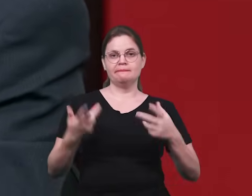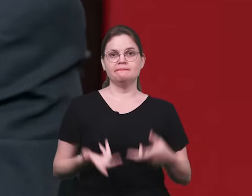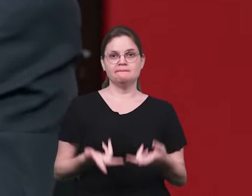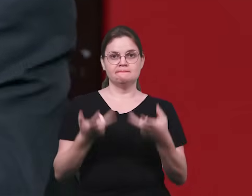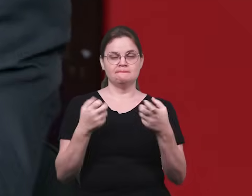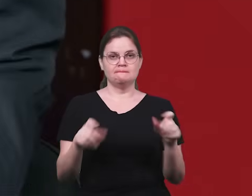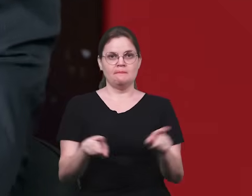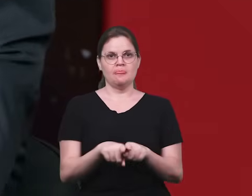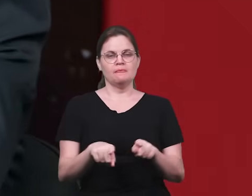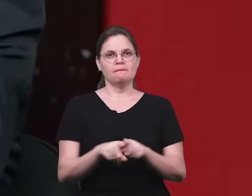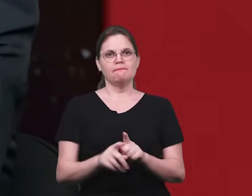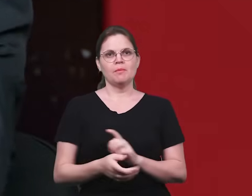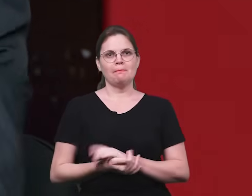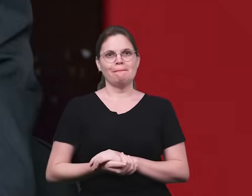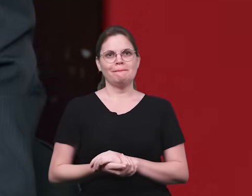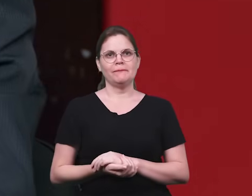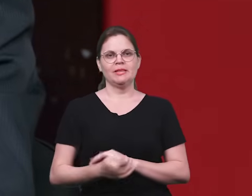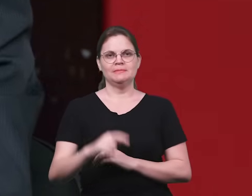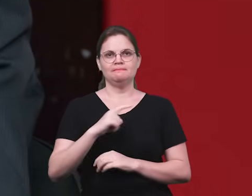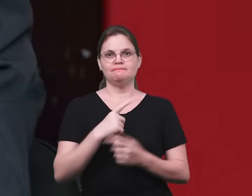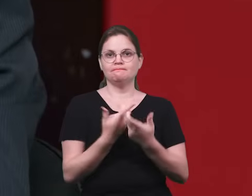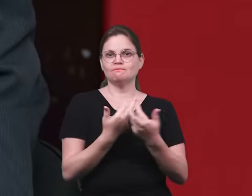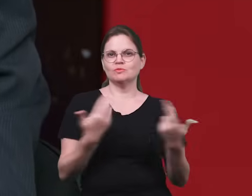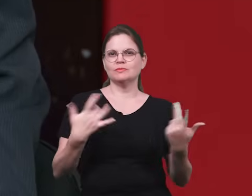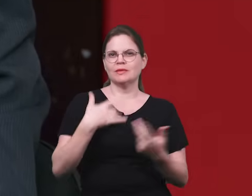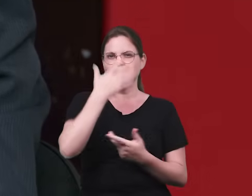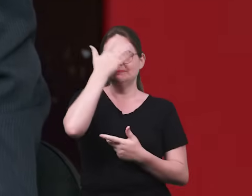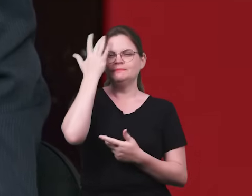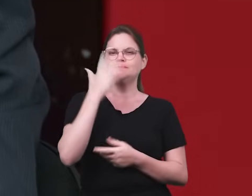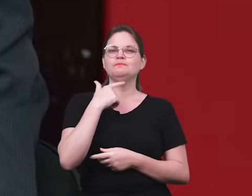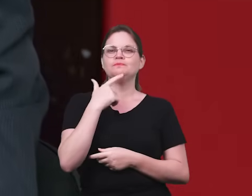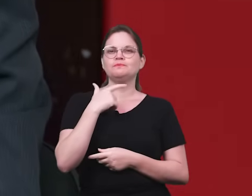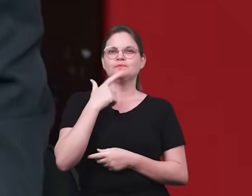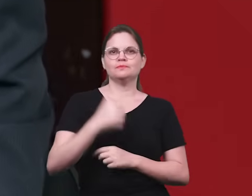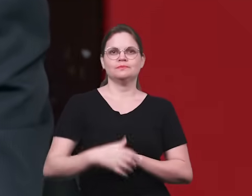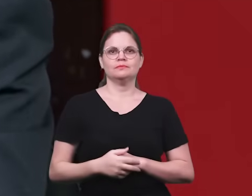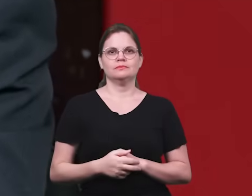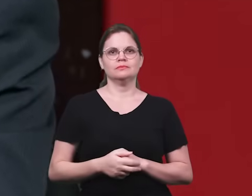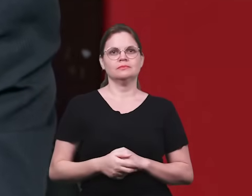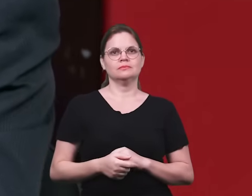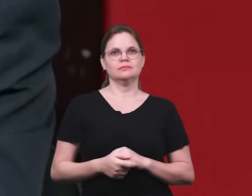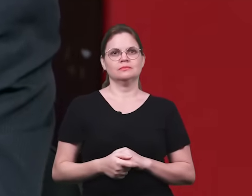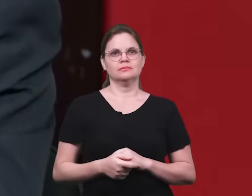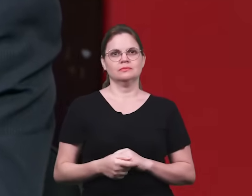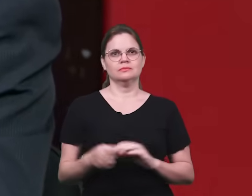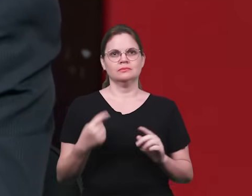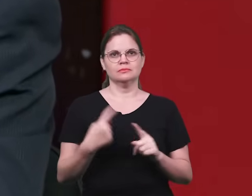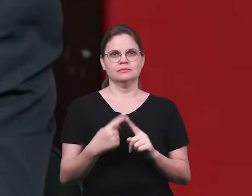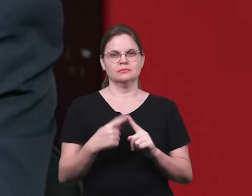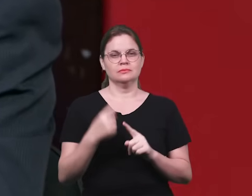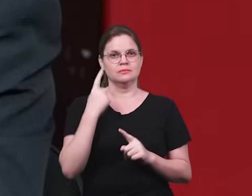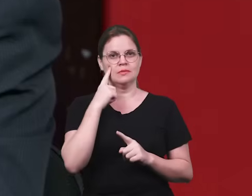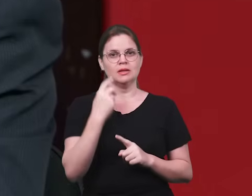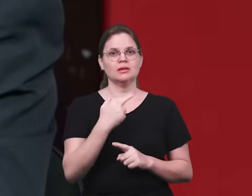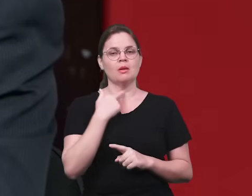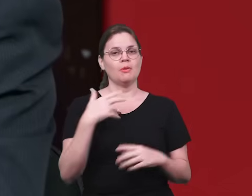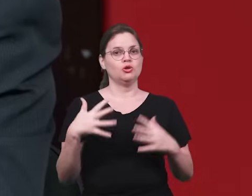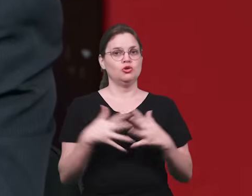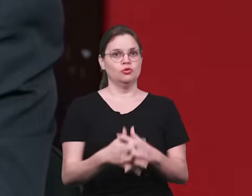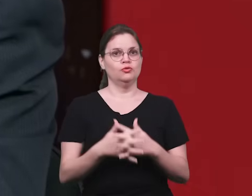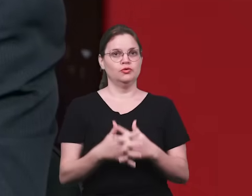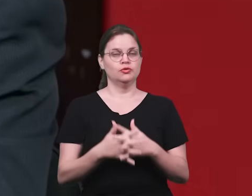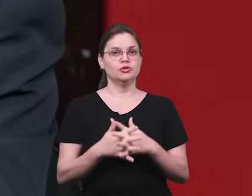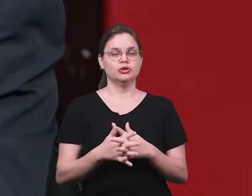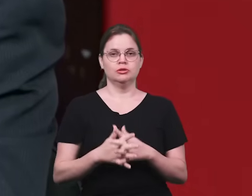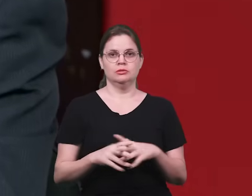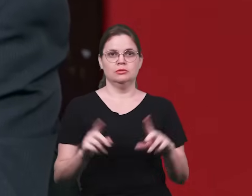verificando, muitos irmãos perguntam isso, porque há não se pode fazer uma confusão ou